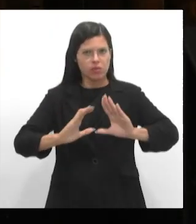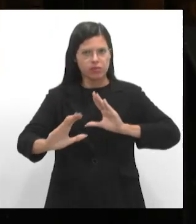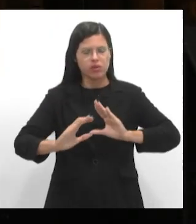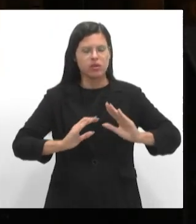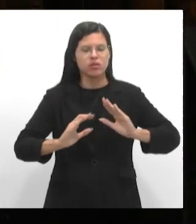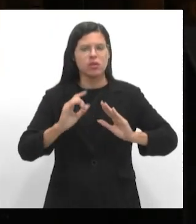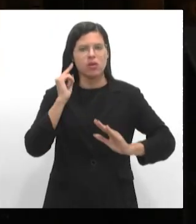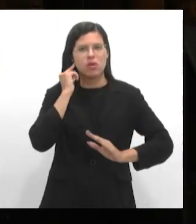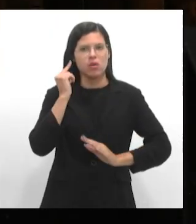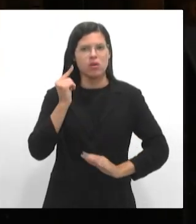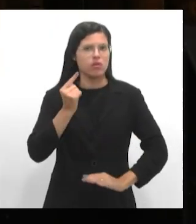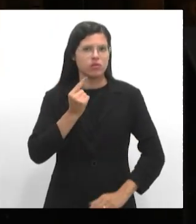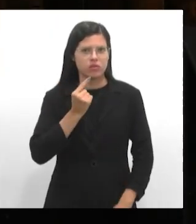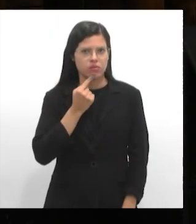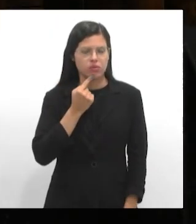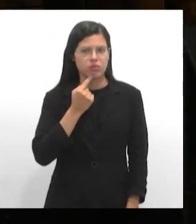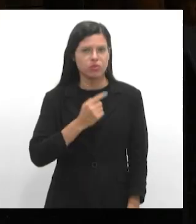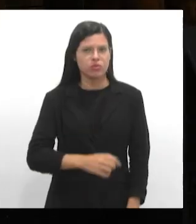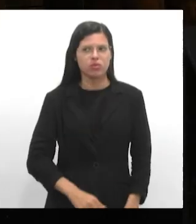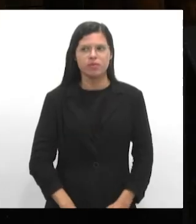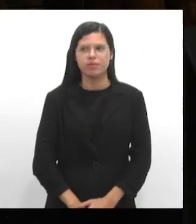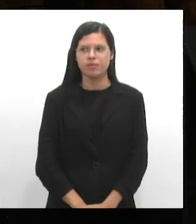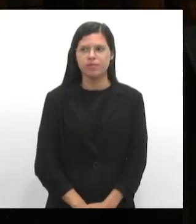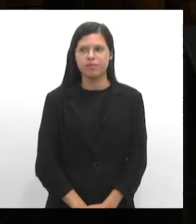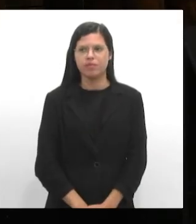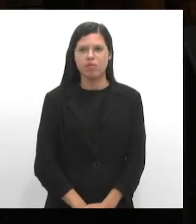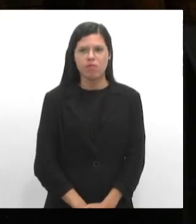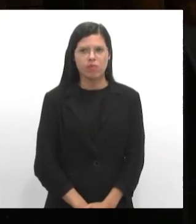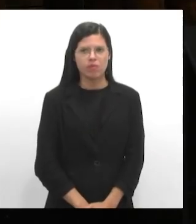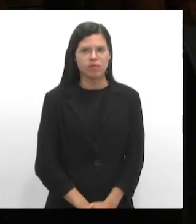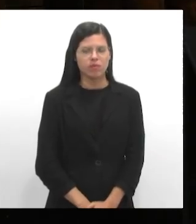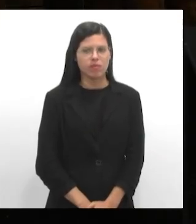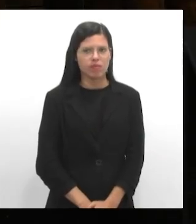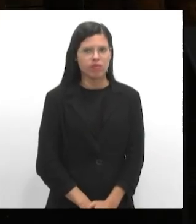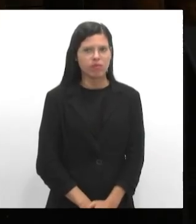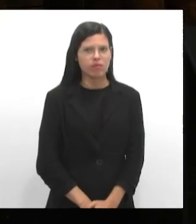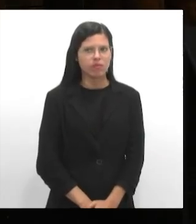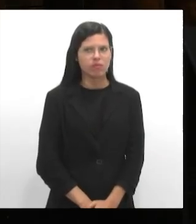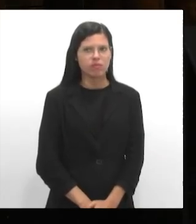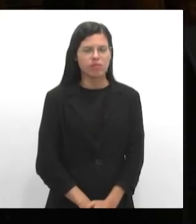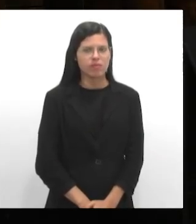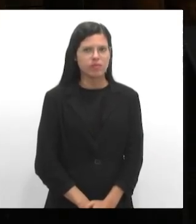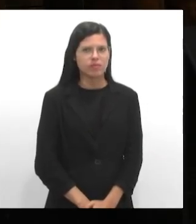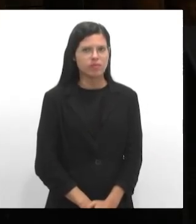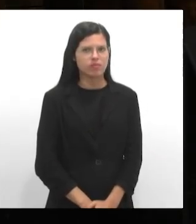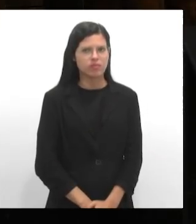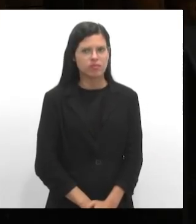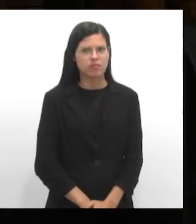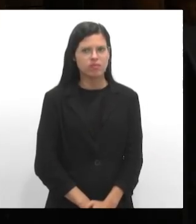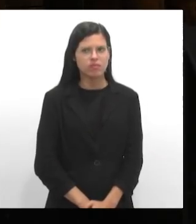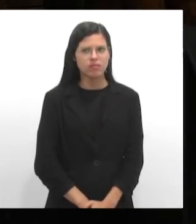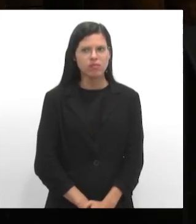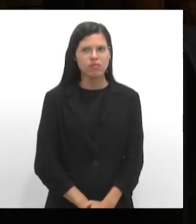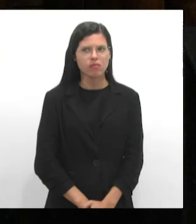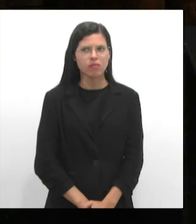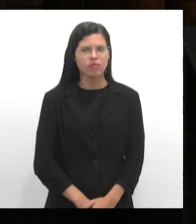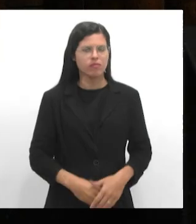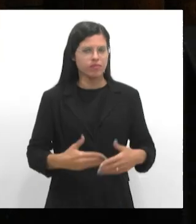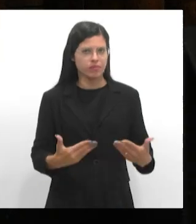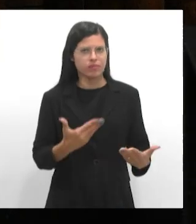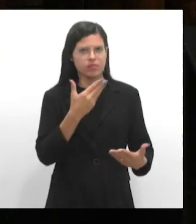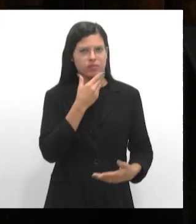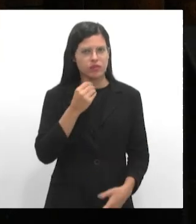nossa voz aos deficientes auditivos. Senhor